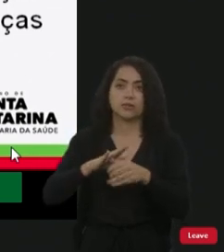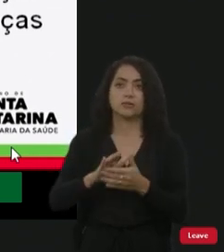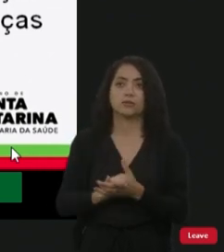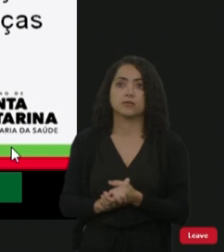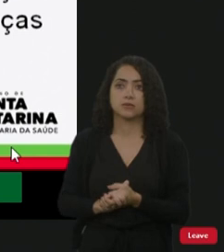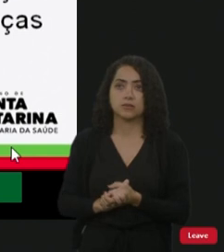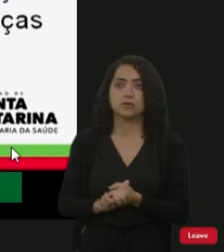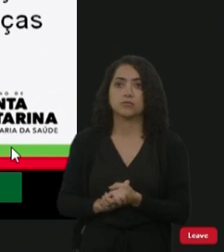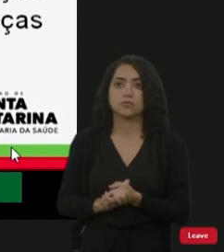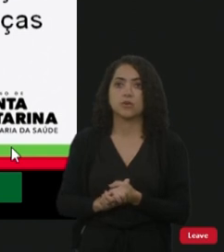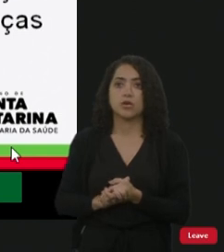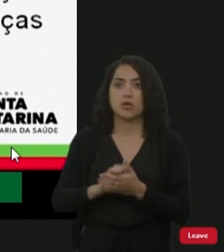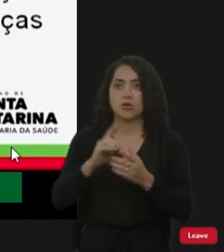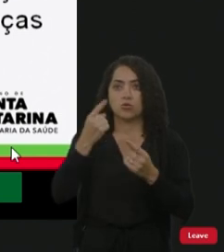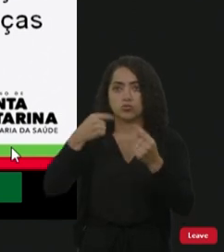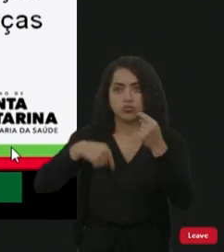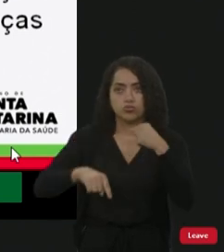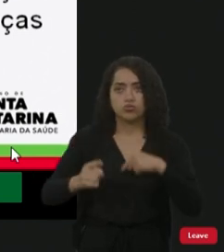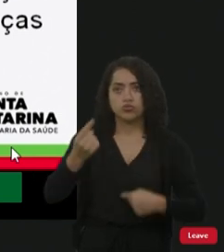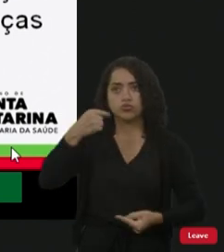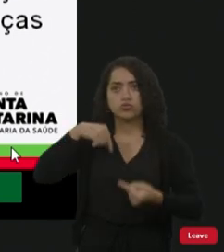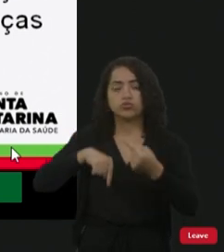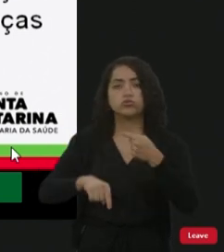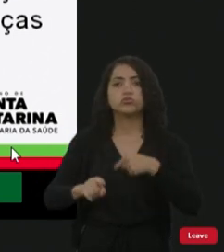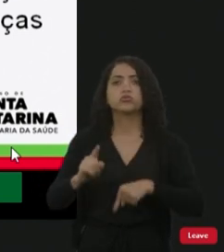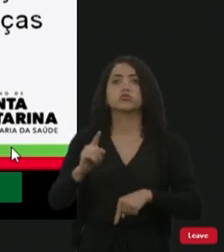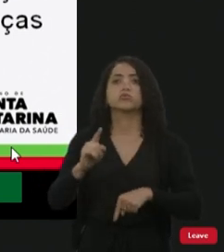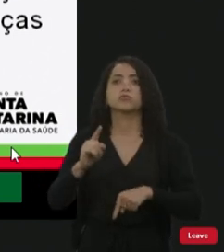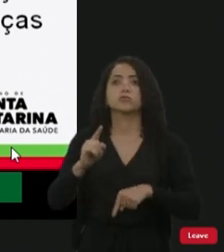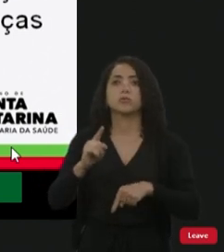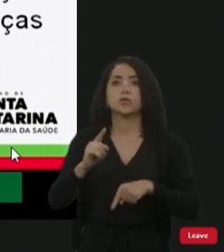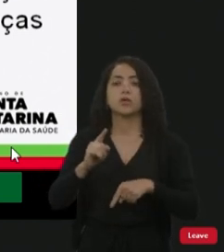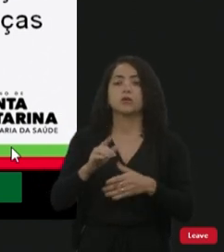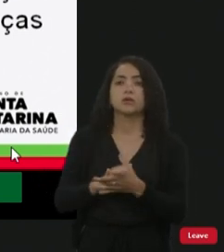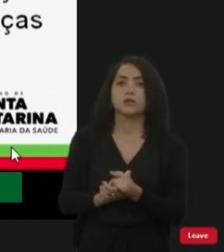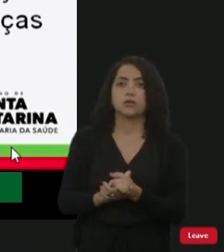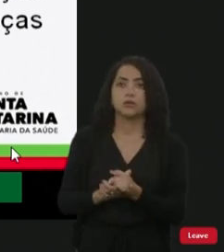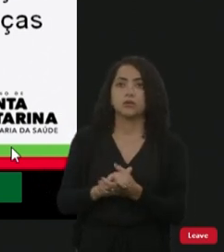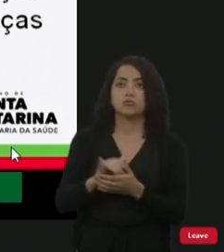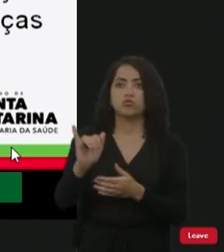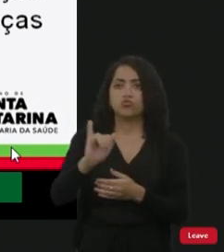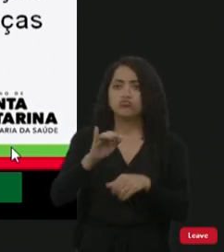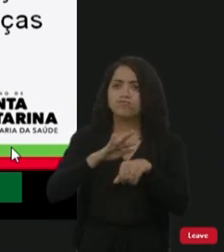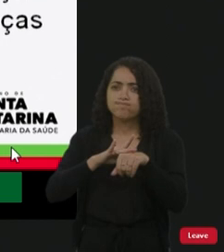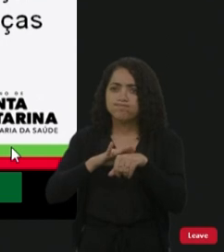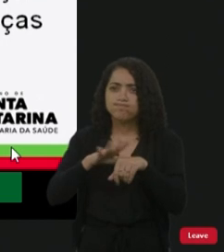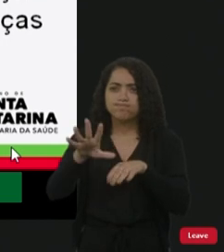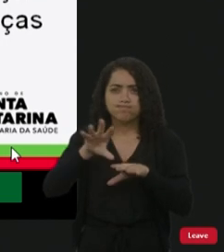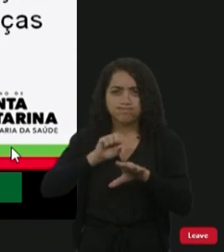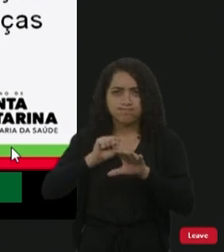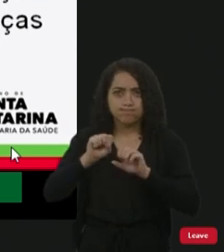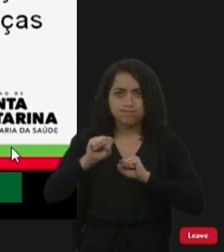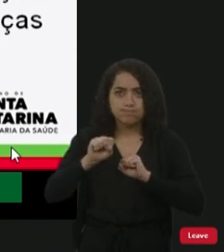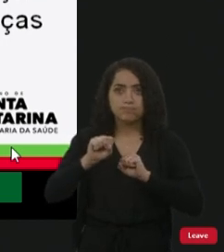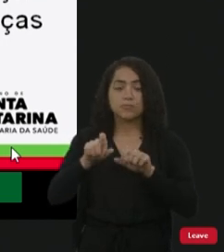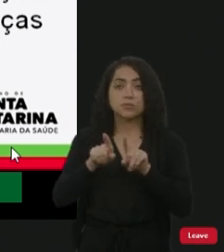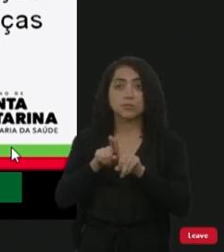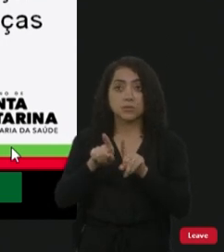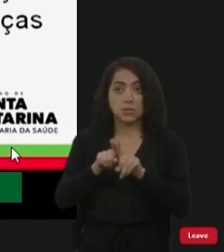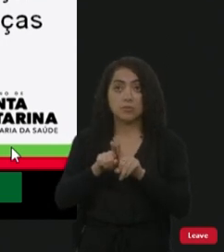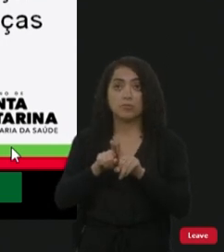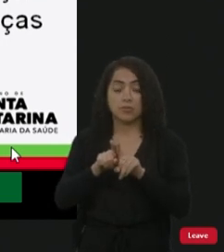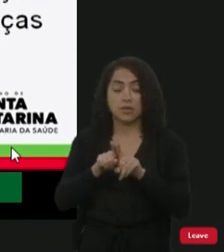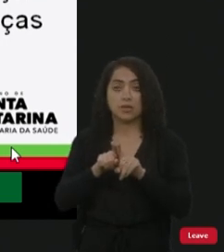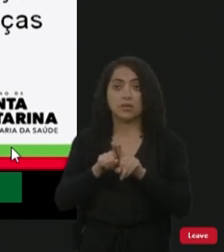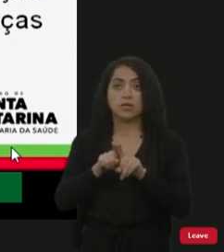inatos do metabolismo, doenças autoimunes e inflamatórias. É, estamos também em conversa com um hospital que é referência